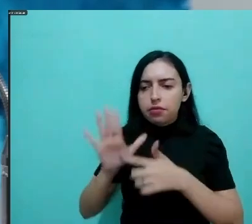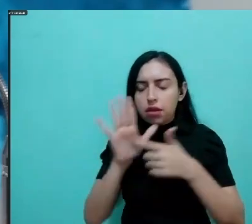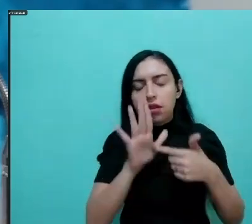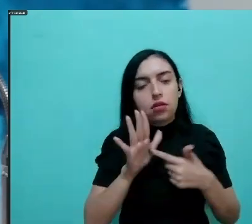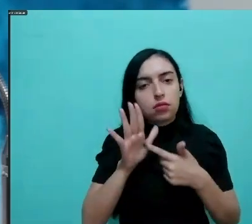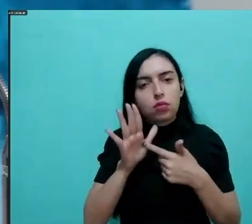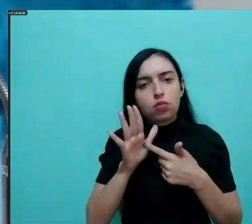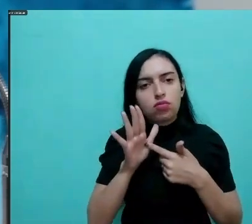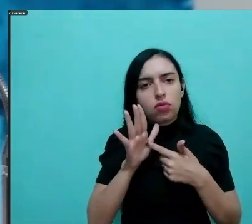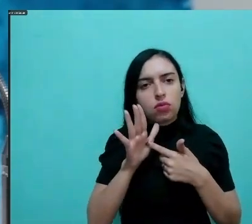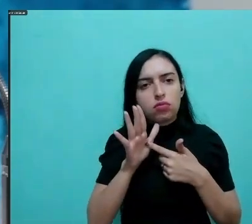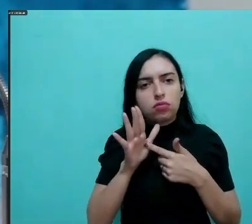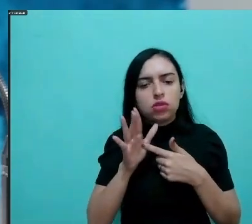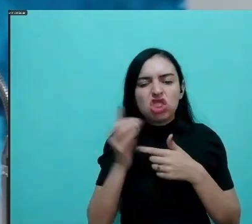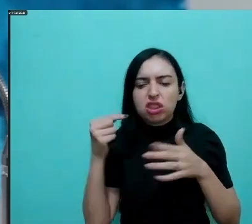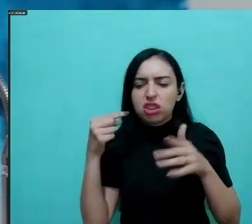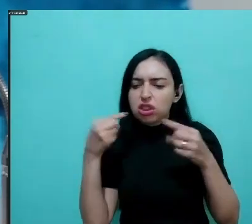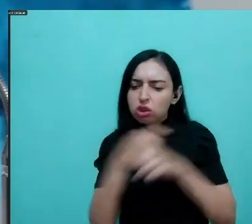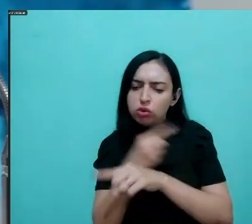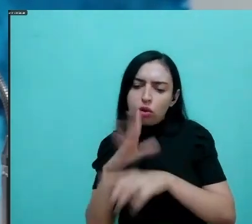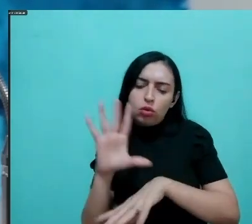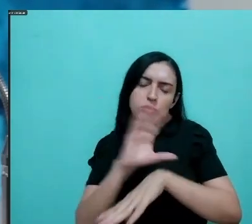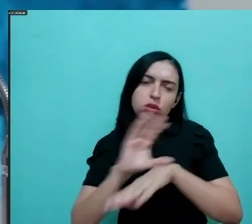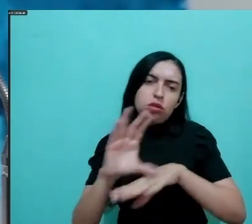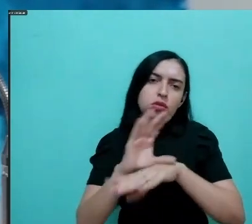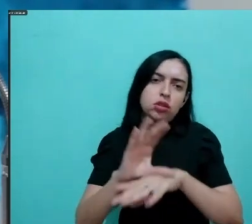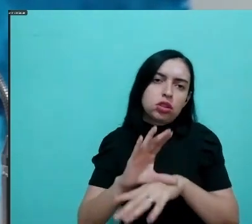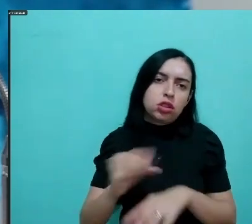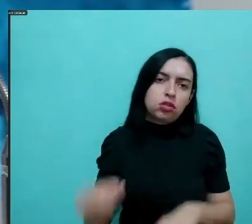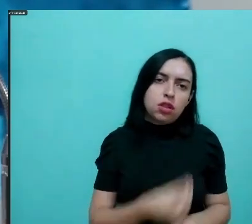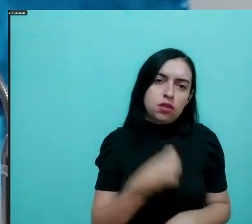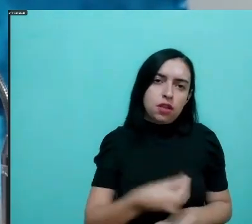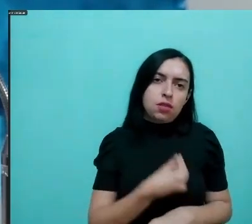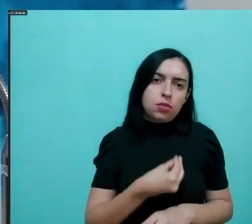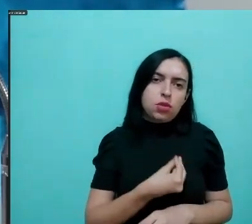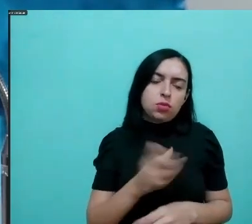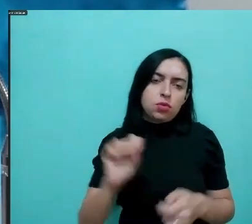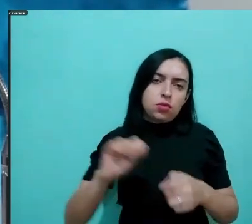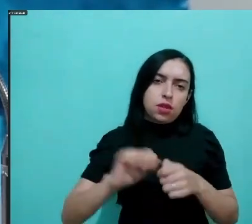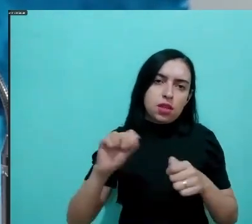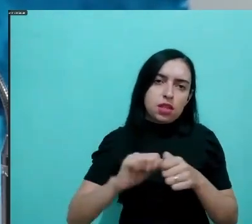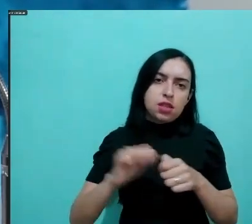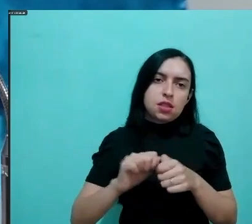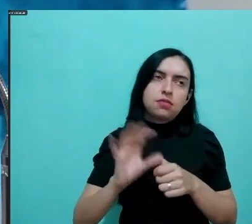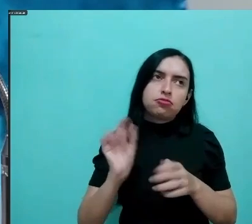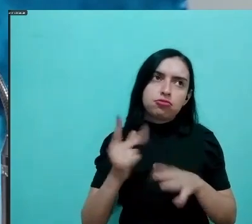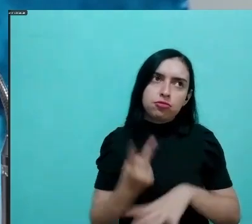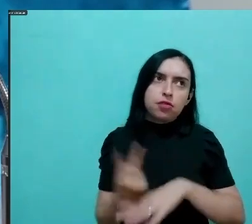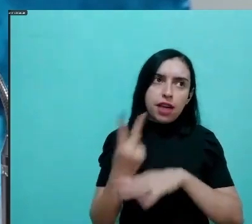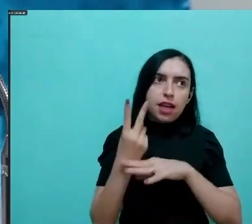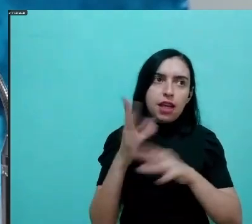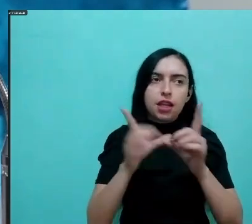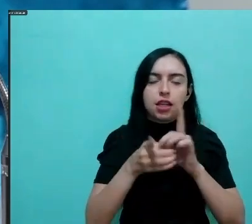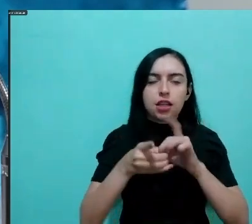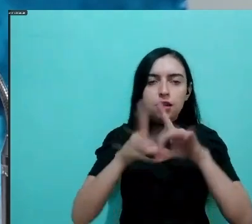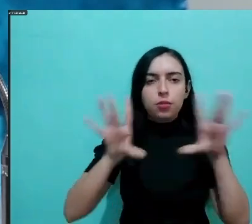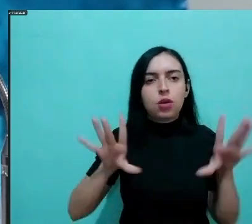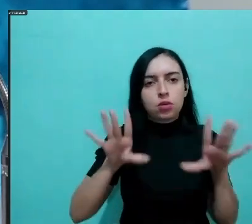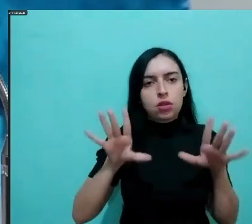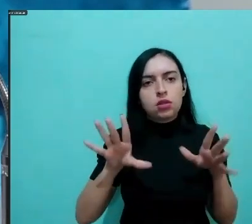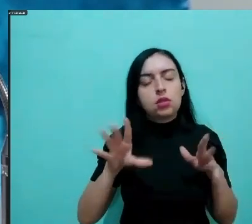contra a Constituição, né? Nós vivemos, então, para fazermos valer a democracia, nós